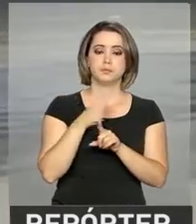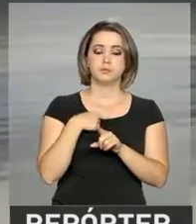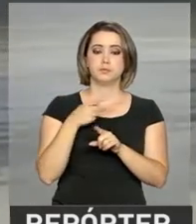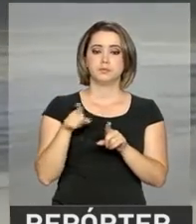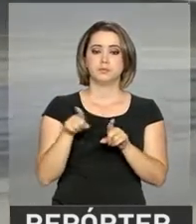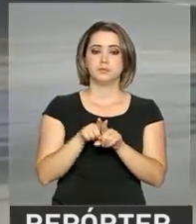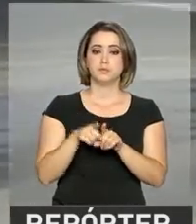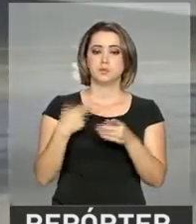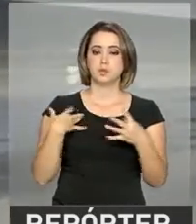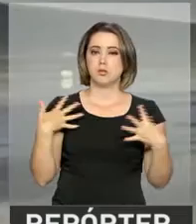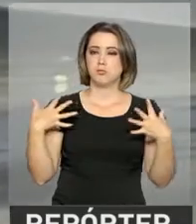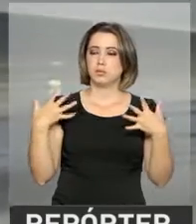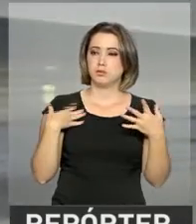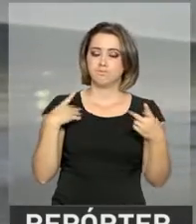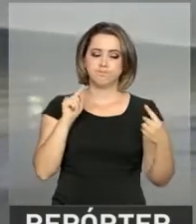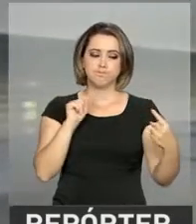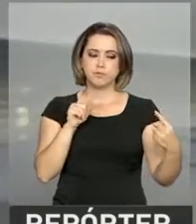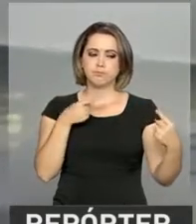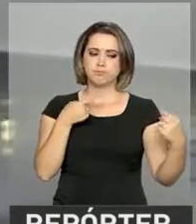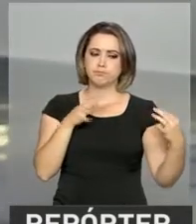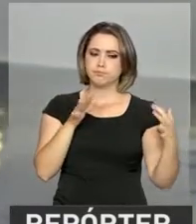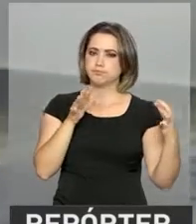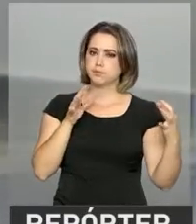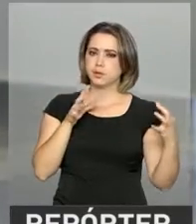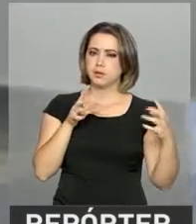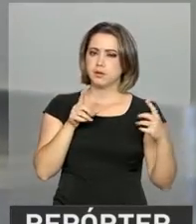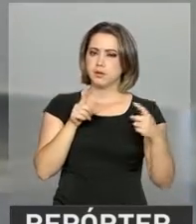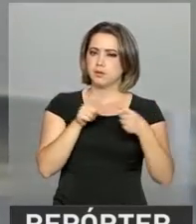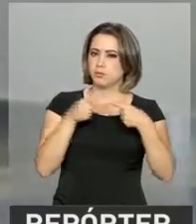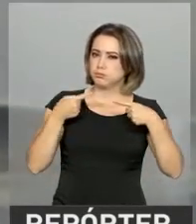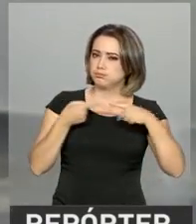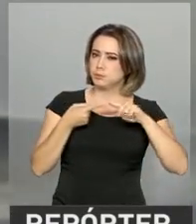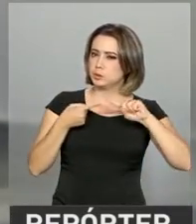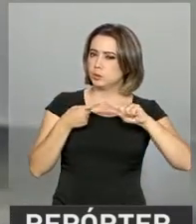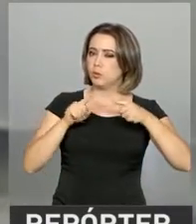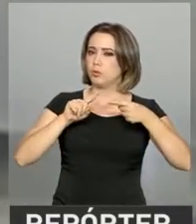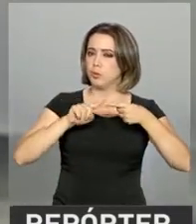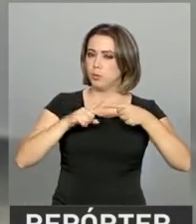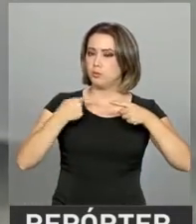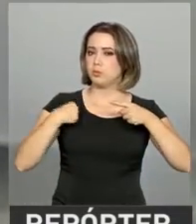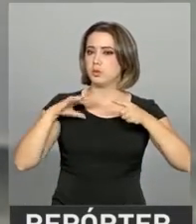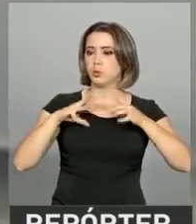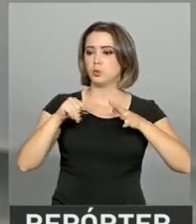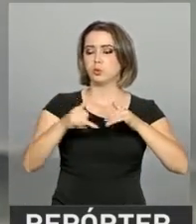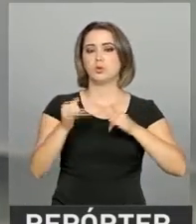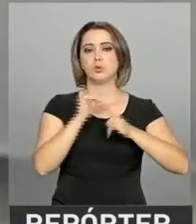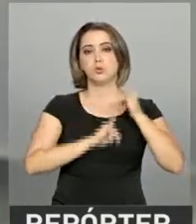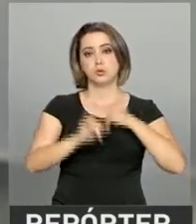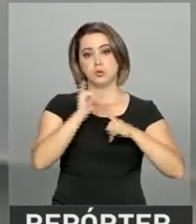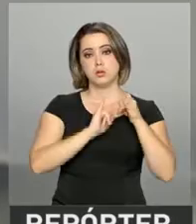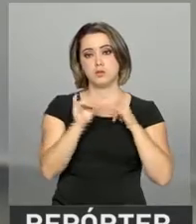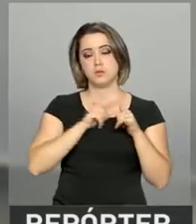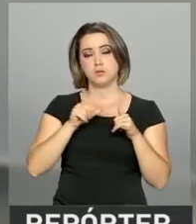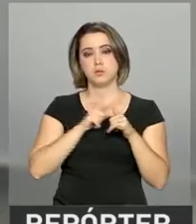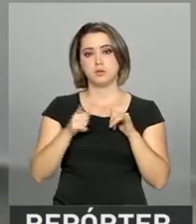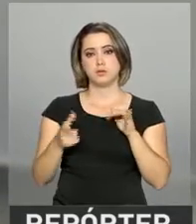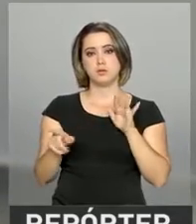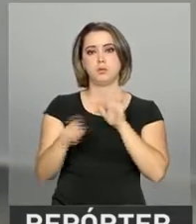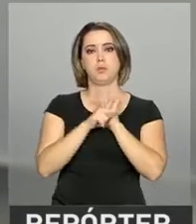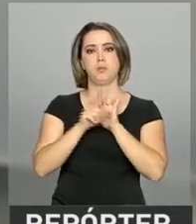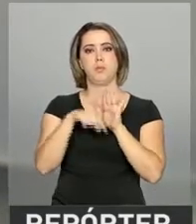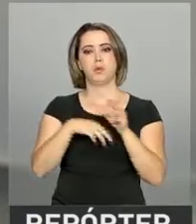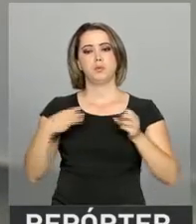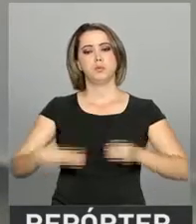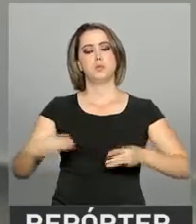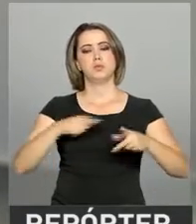faz um confronto de informações aí regularmente é informatizado os próprios e os da